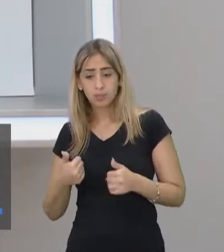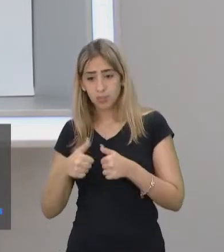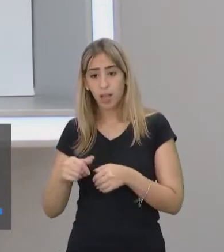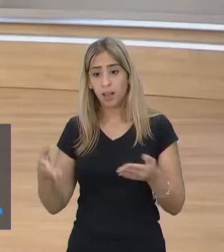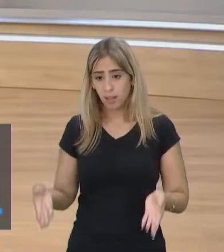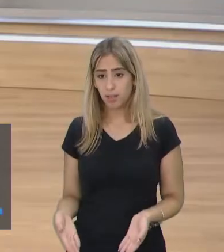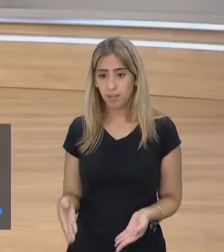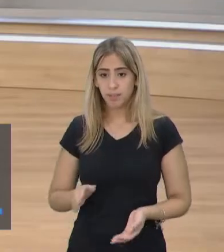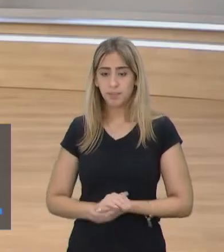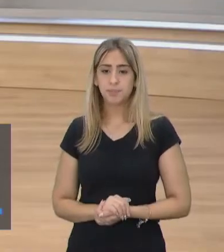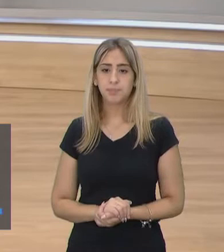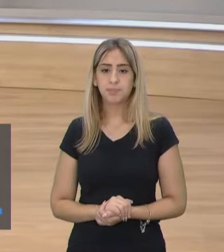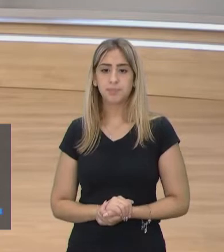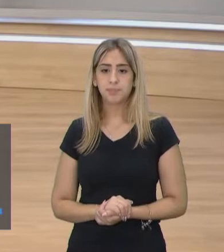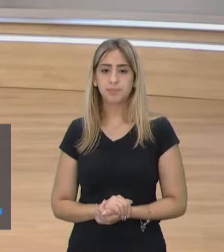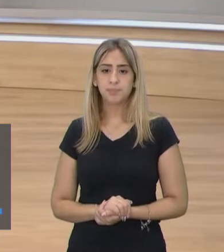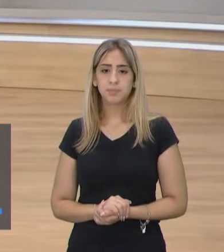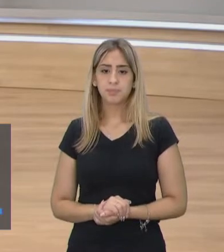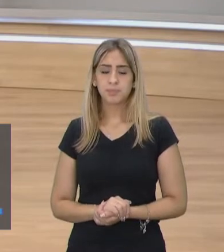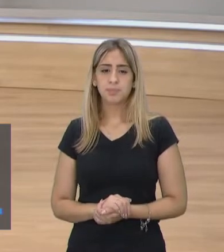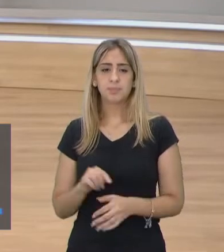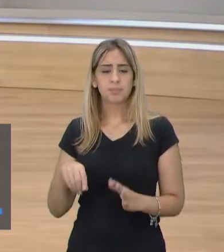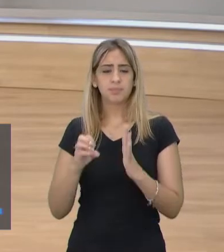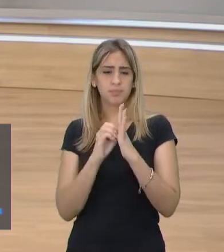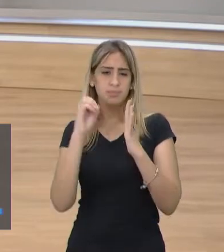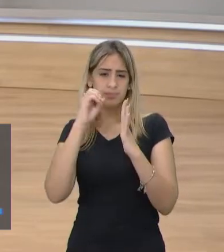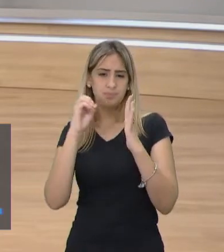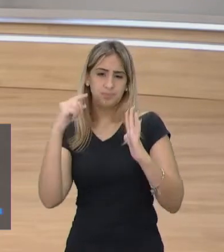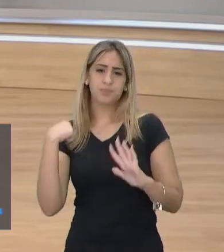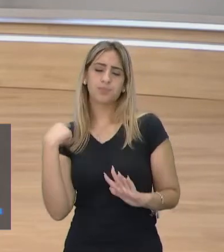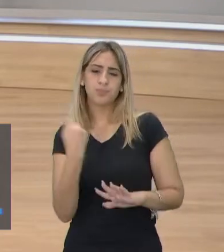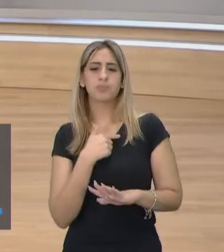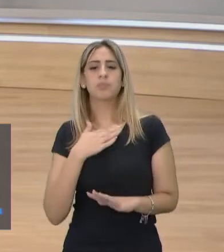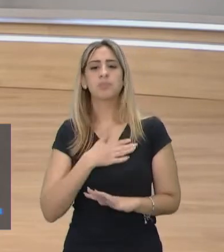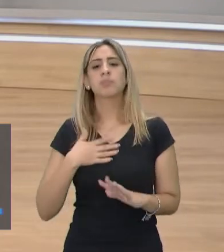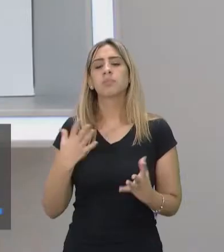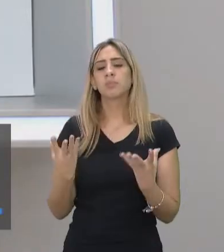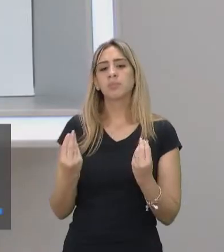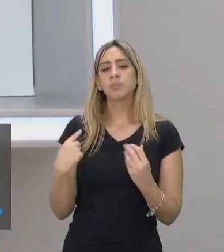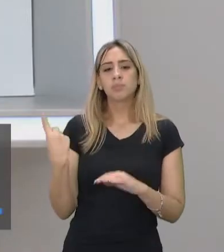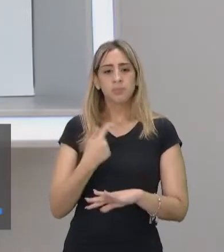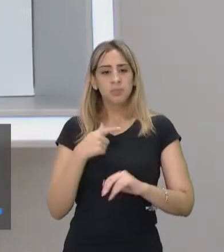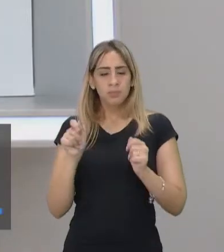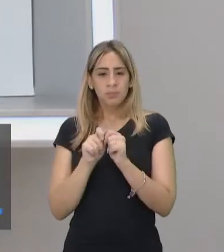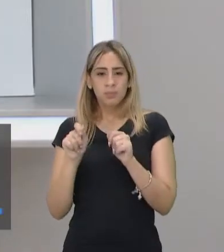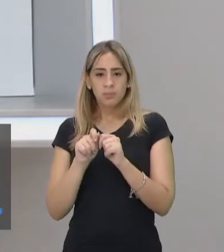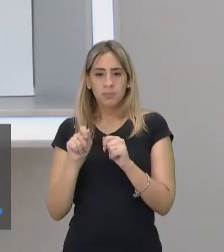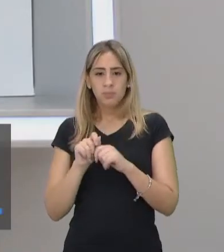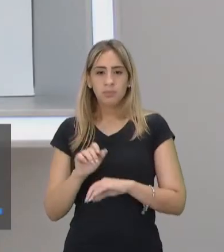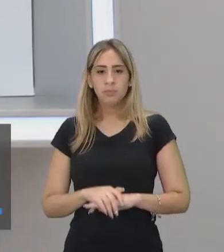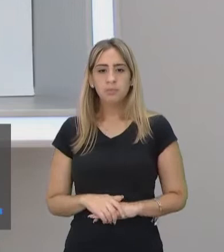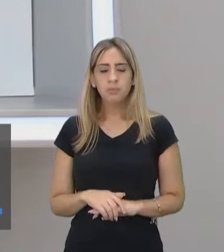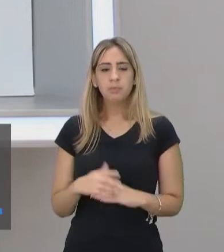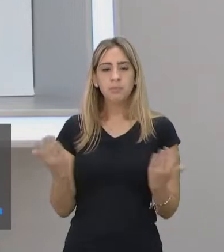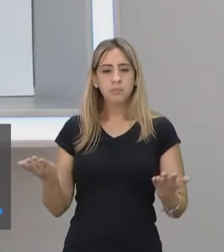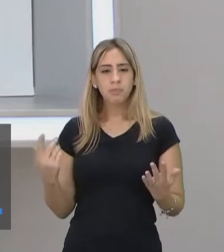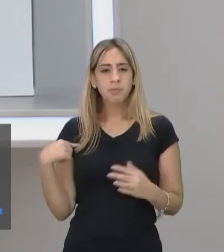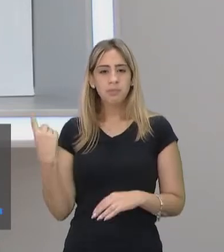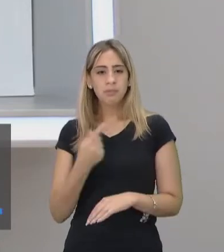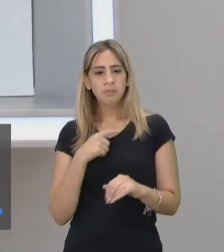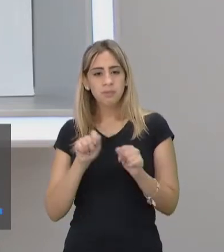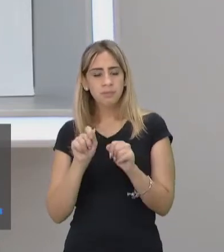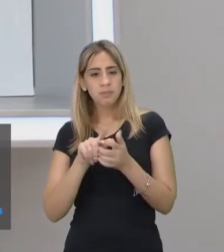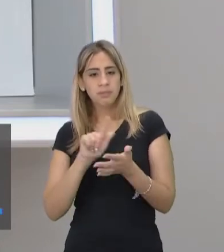né, Tony, no Centro de Mídias. Nós gostamos muito do que fazemos aqui. E aí eu estou